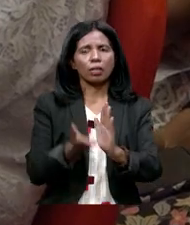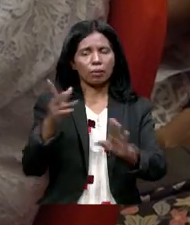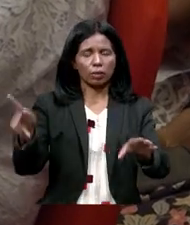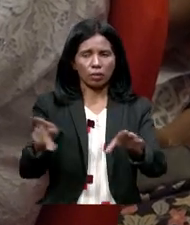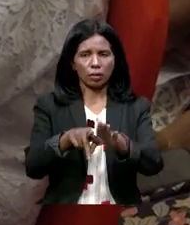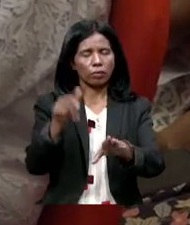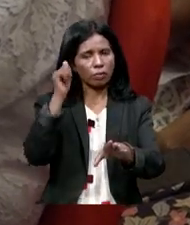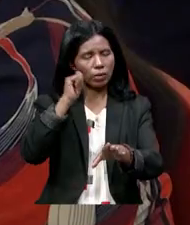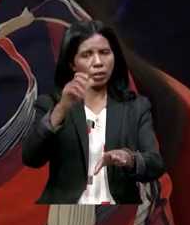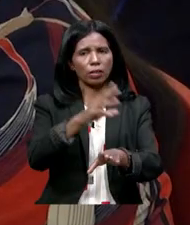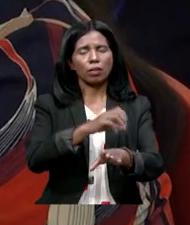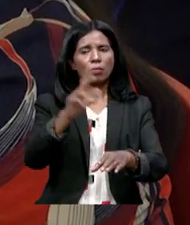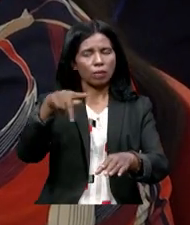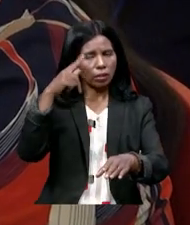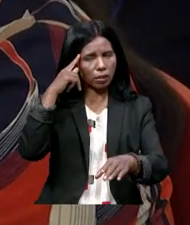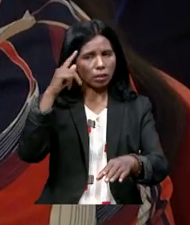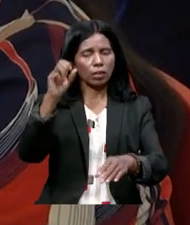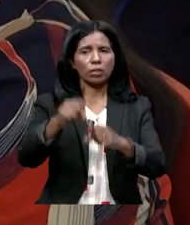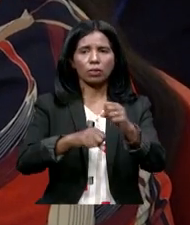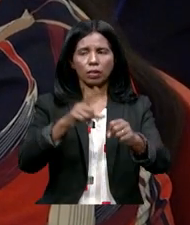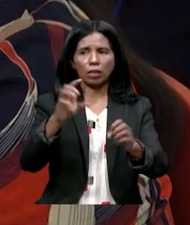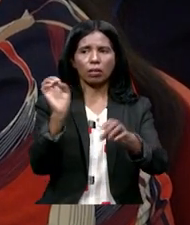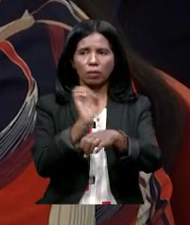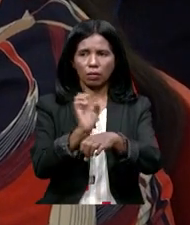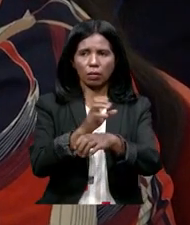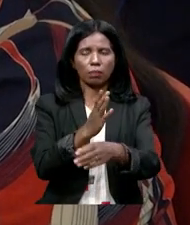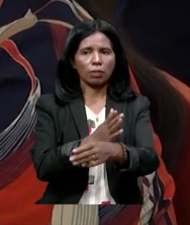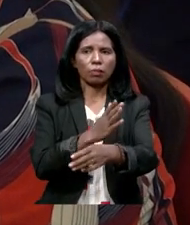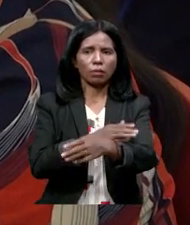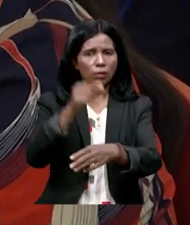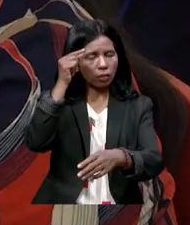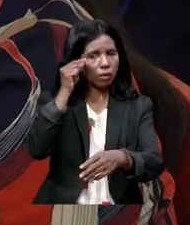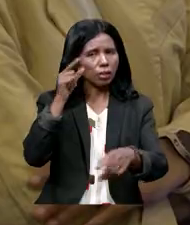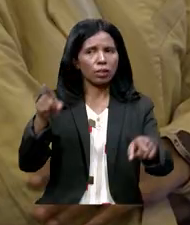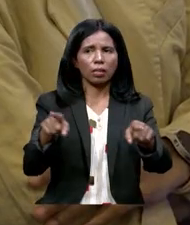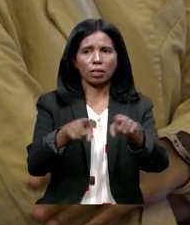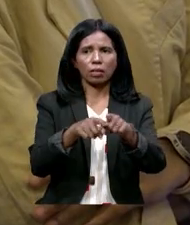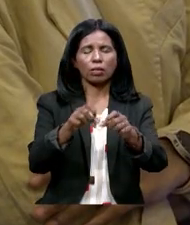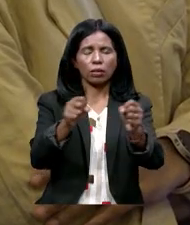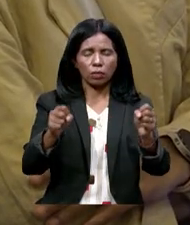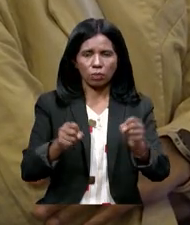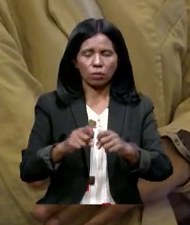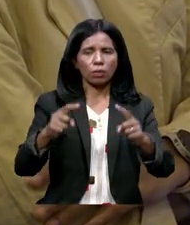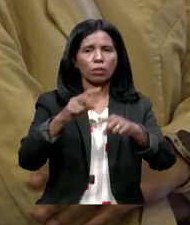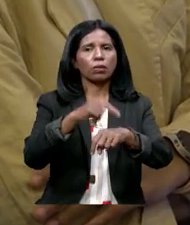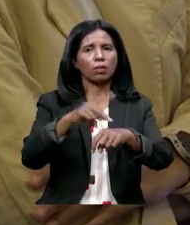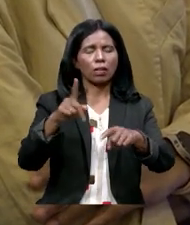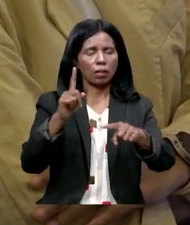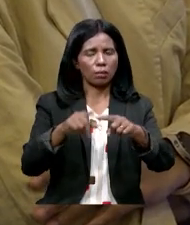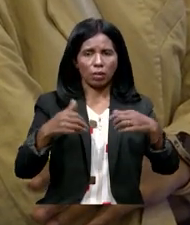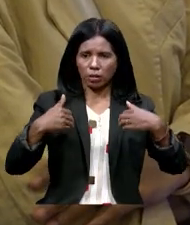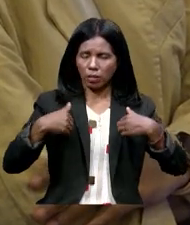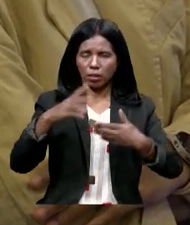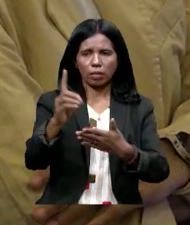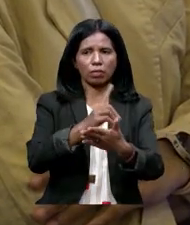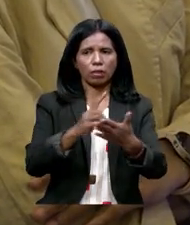vida política, social, economia, no selectan, no ne promove igualdade de gênero, russo sucutor nacional, ato no ne labele amoço discriminação